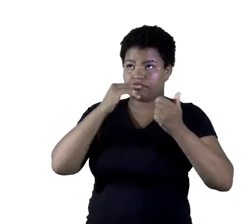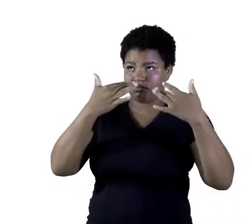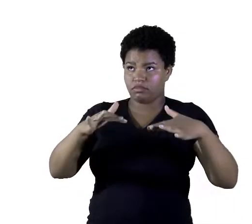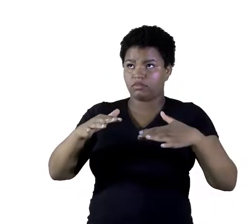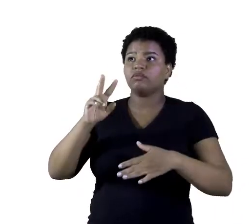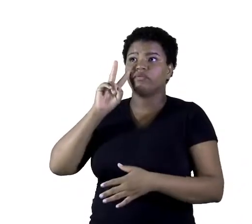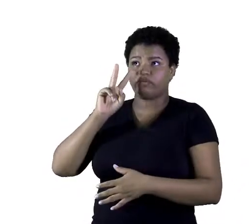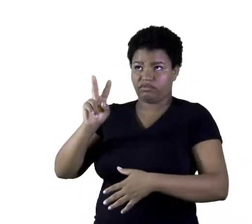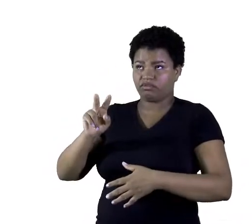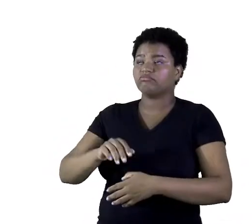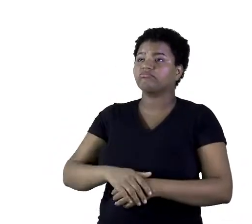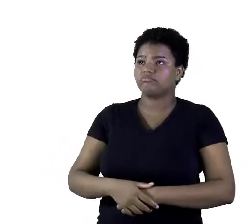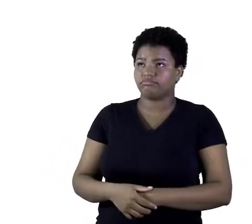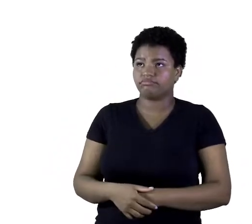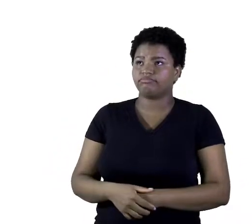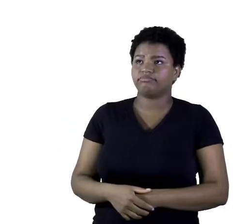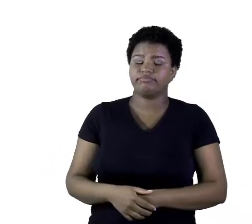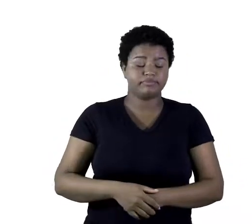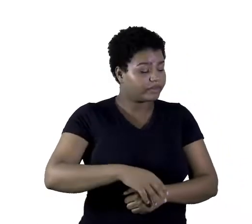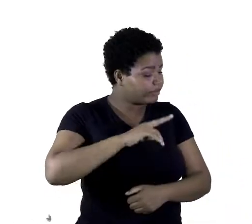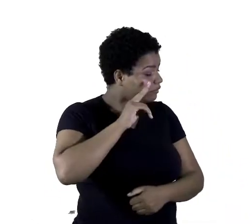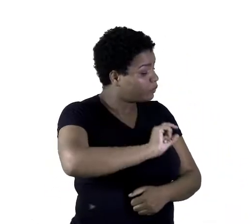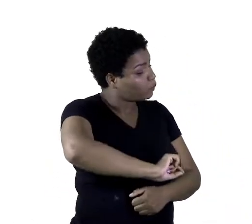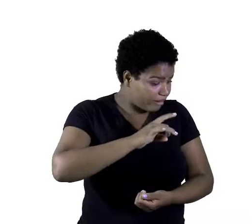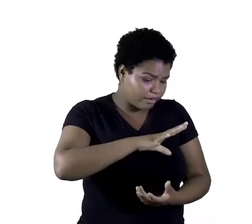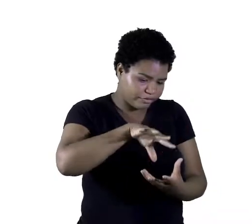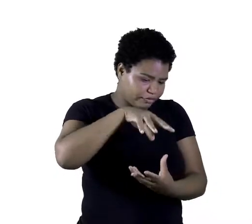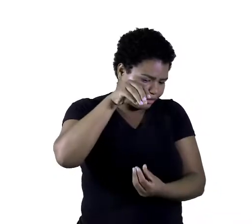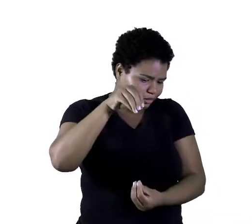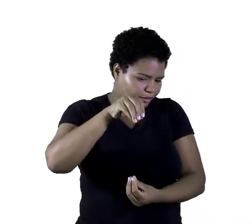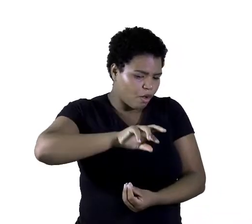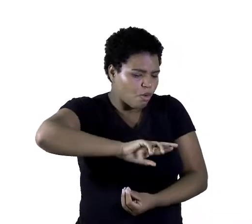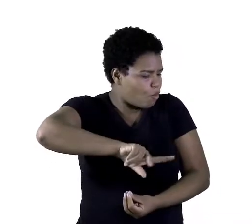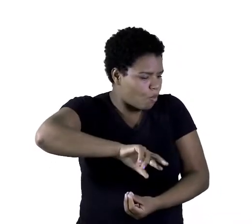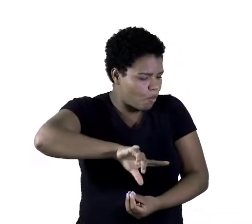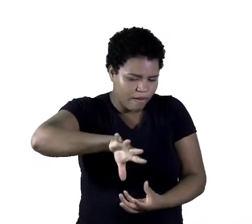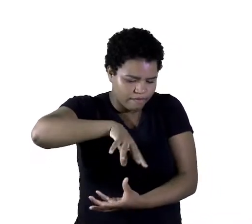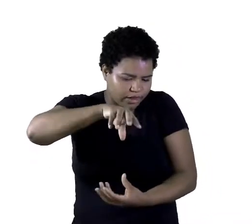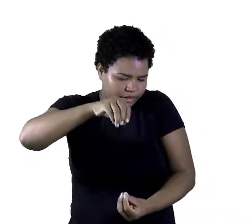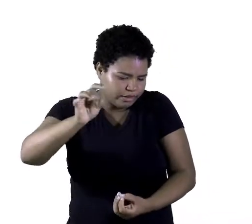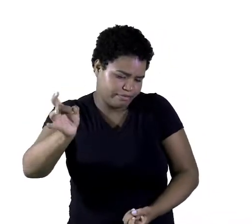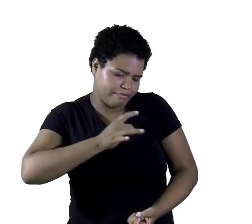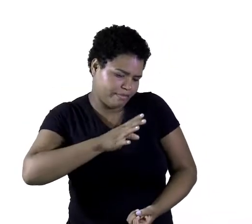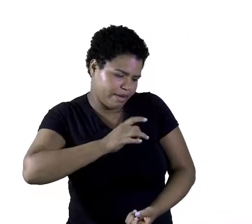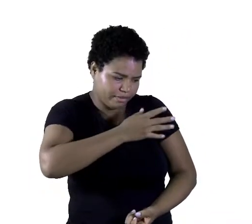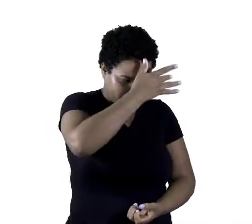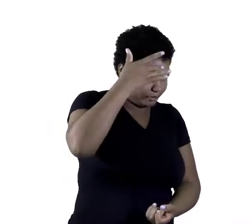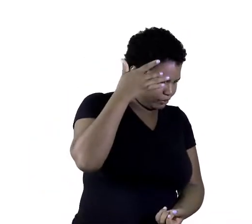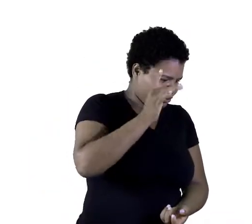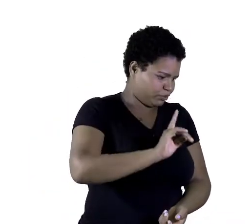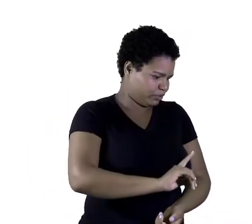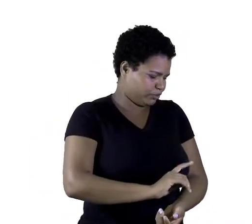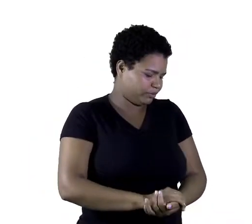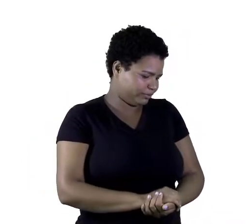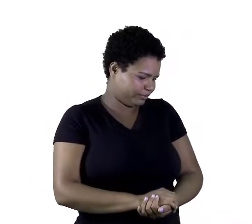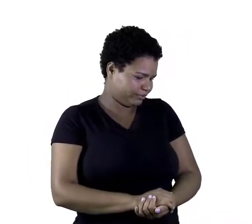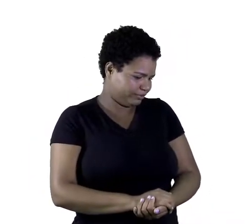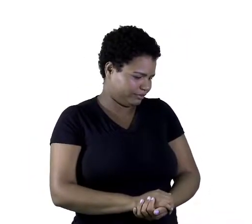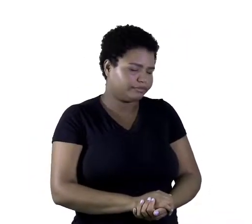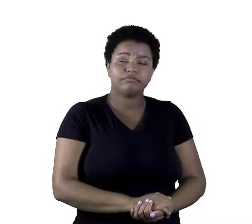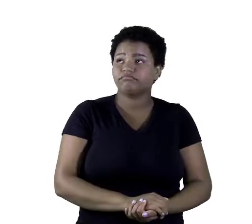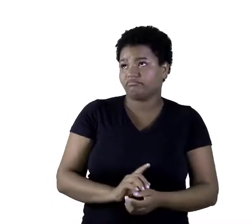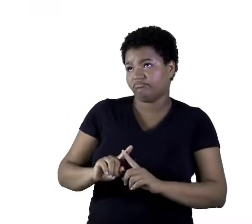vi. Você viu o que, Pluft? Vi gente, mãe. Só pode ser